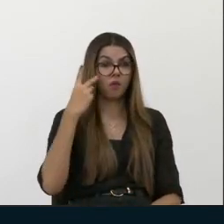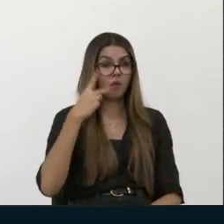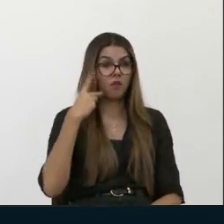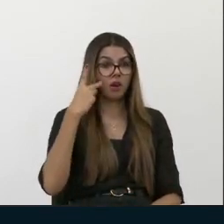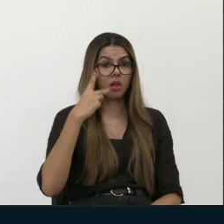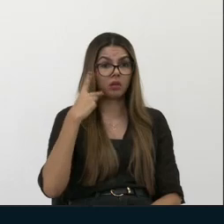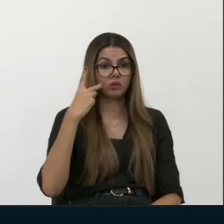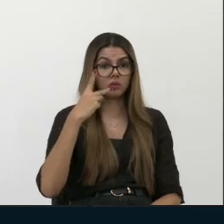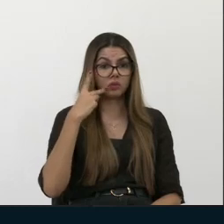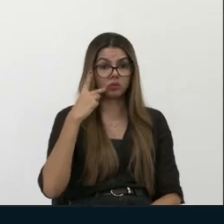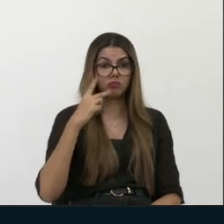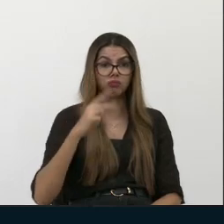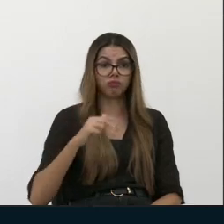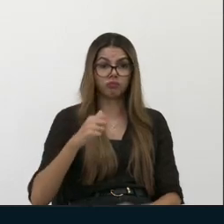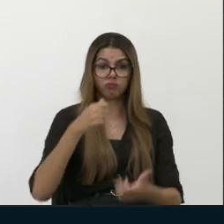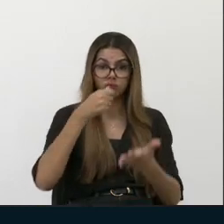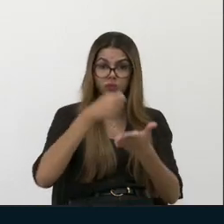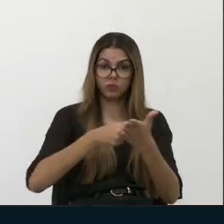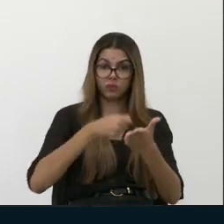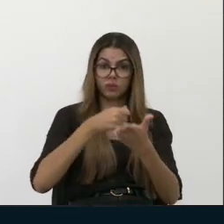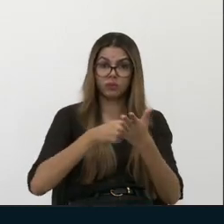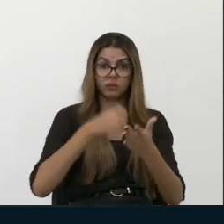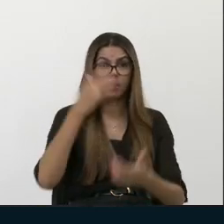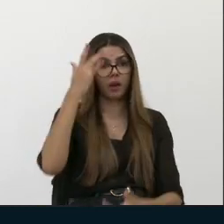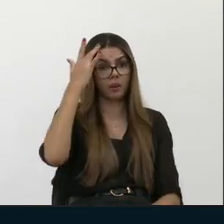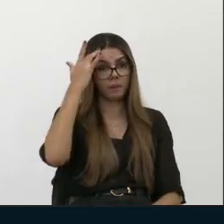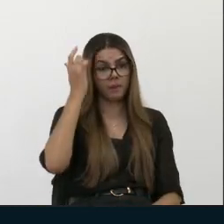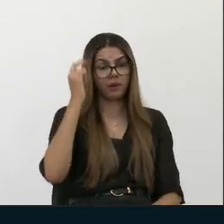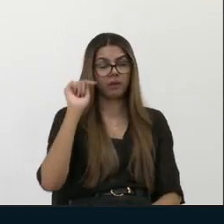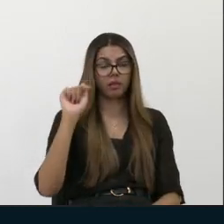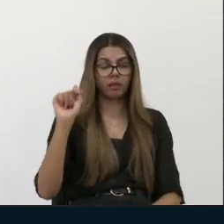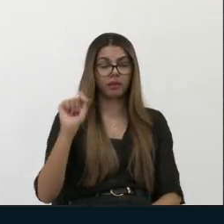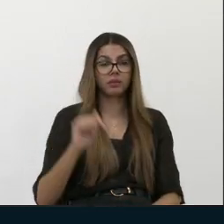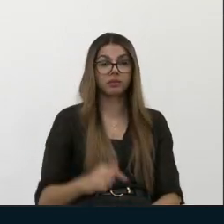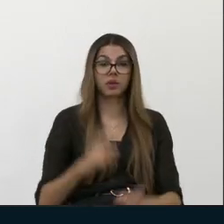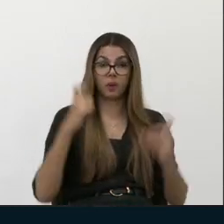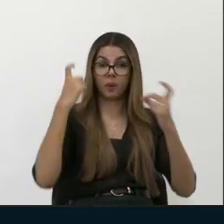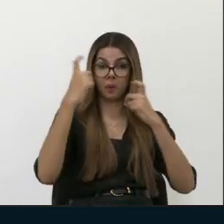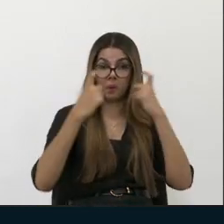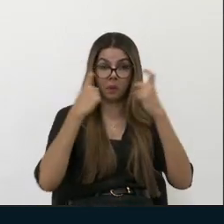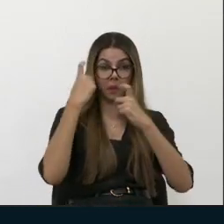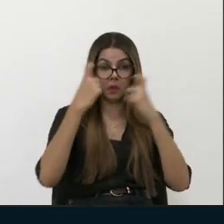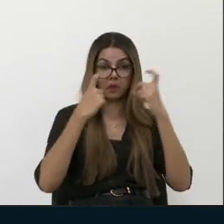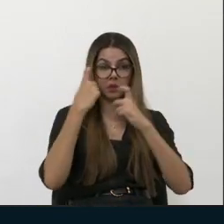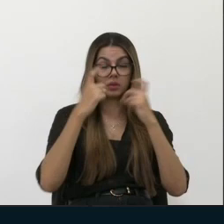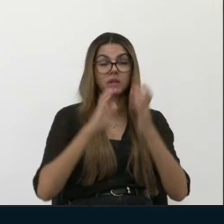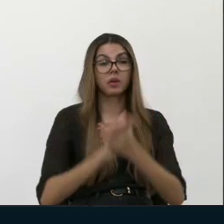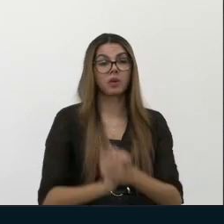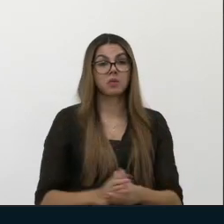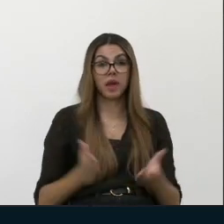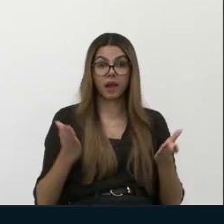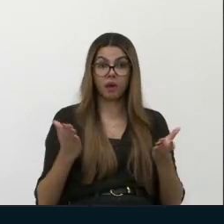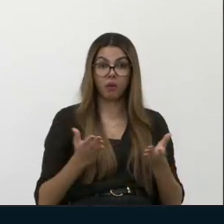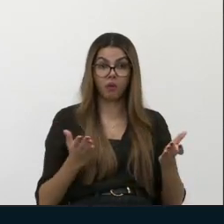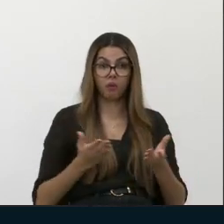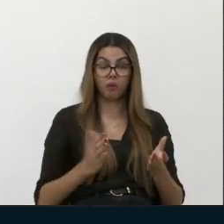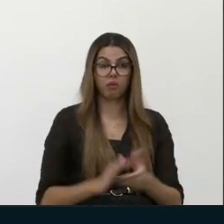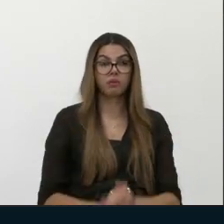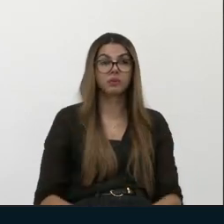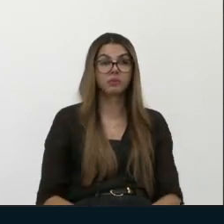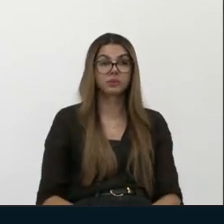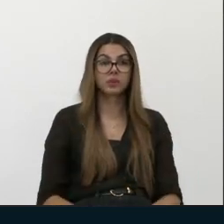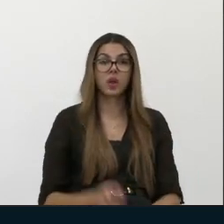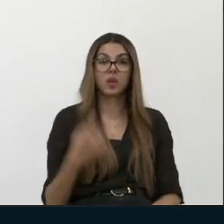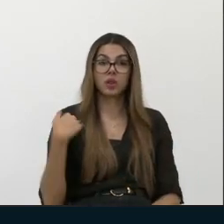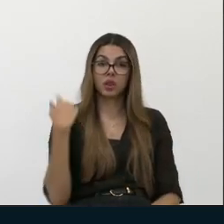estão aqui atuantes na cidade e amanhã estarão em Brasília também. Por isso que essa preocupação já tem que partir a partir de agora. Nós estamos